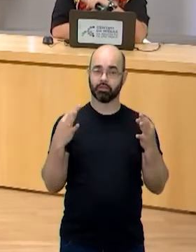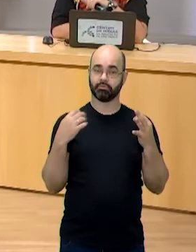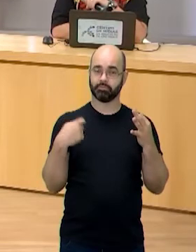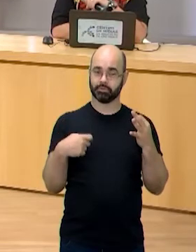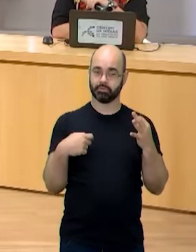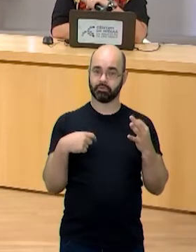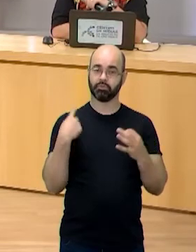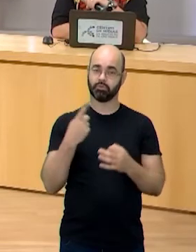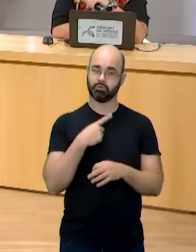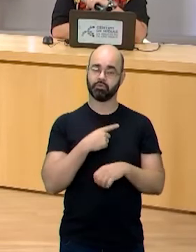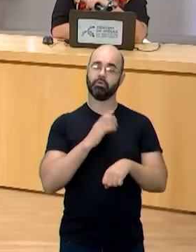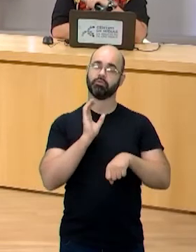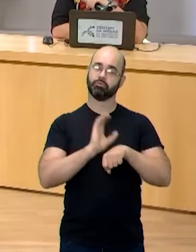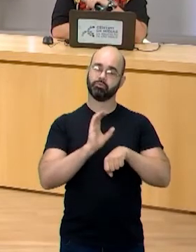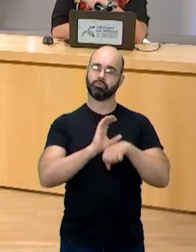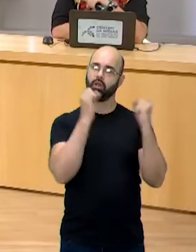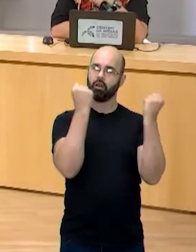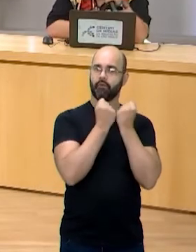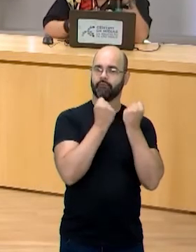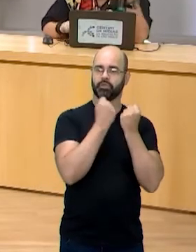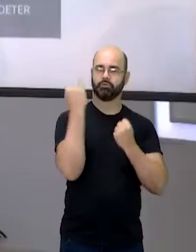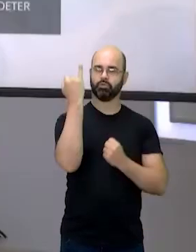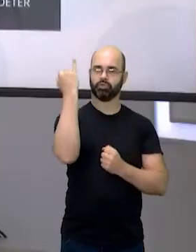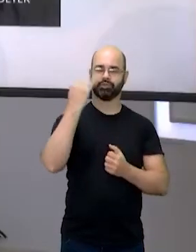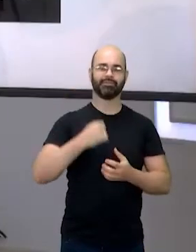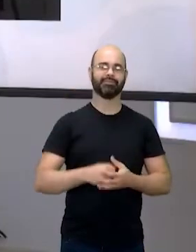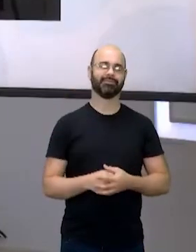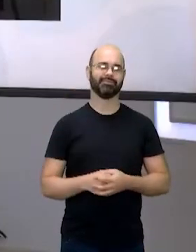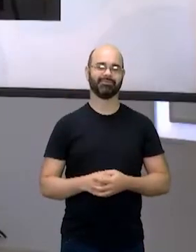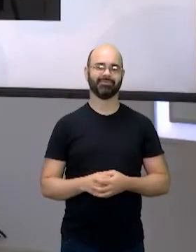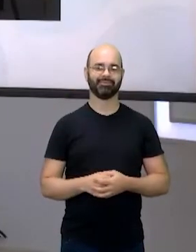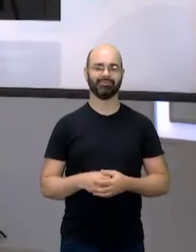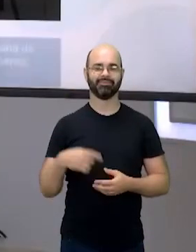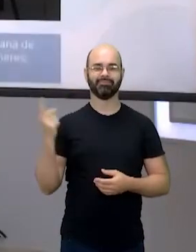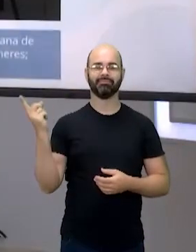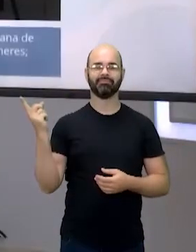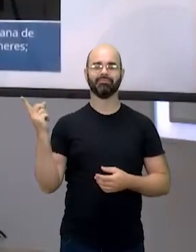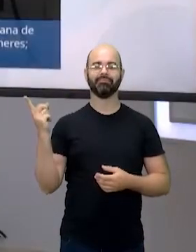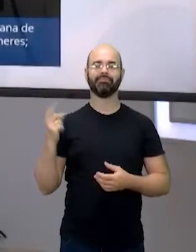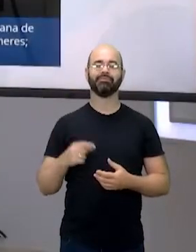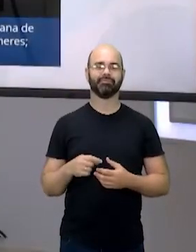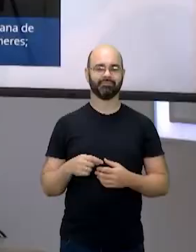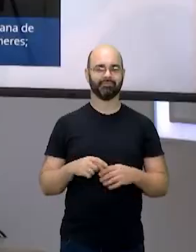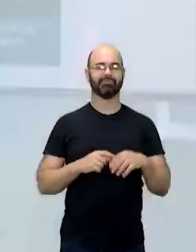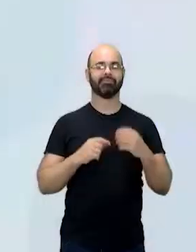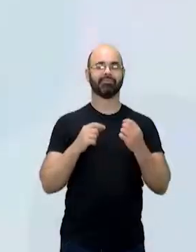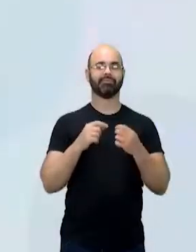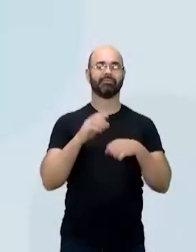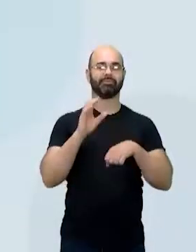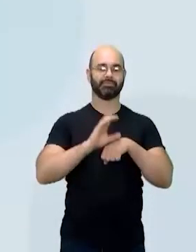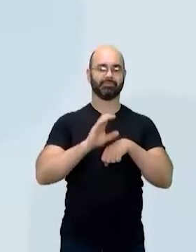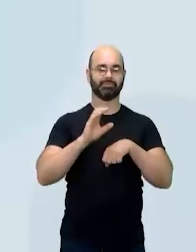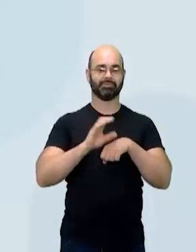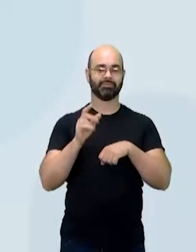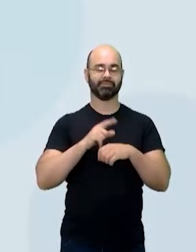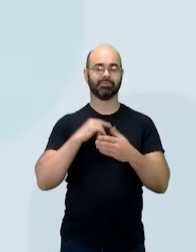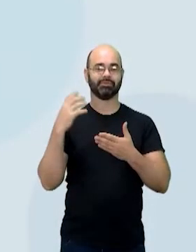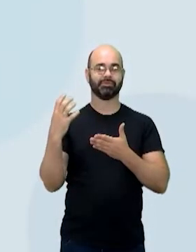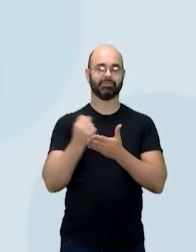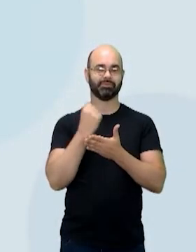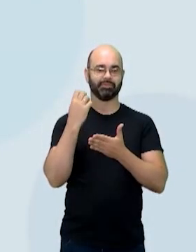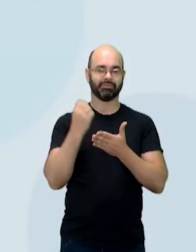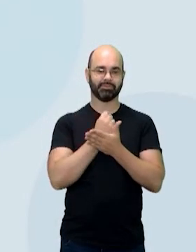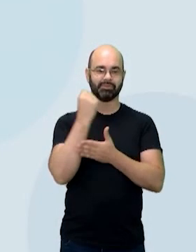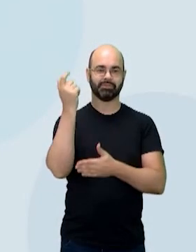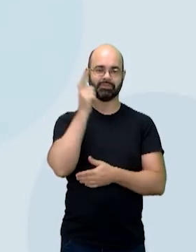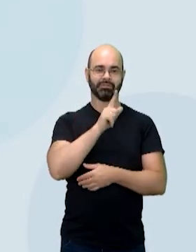nossa Constituição. Olha lá algumas das grandes conquistas que essa Constituição traz. Saúde universal, o Brasil é um